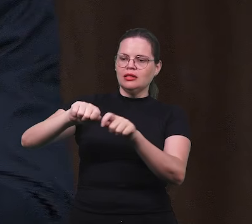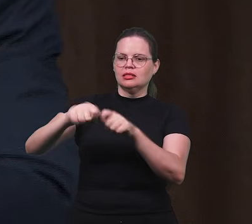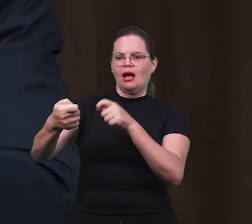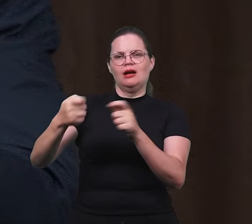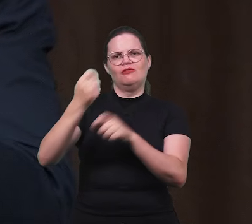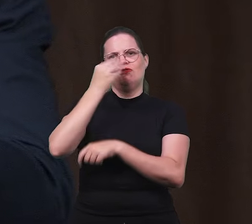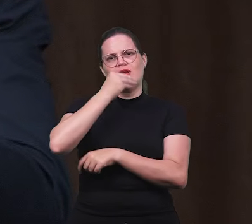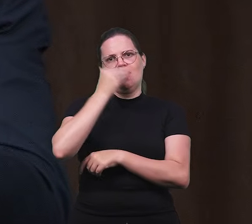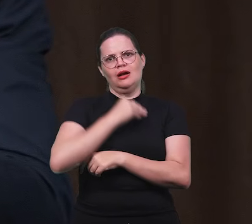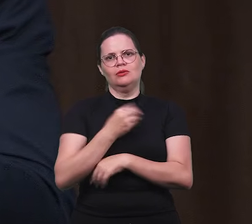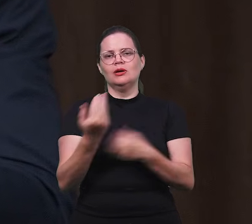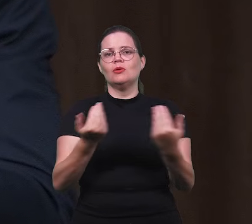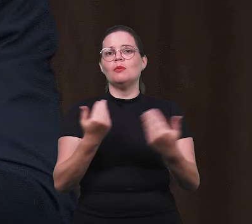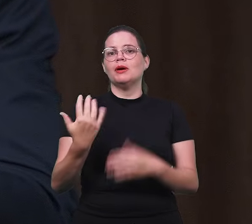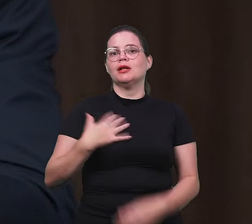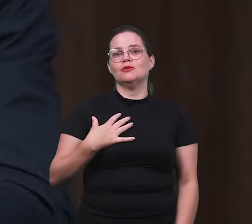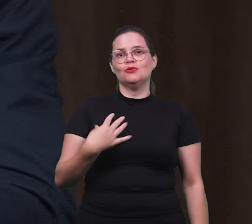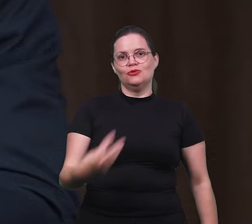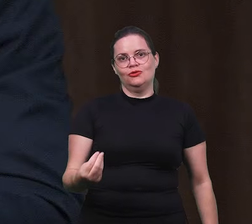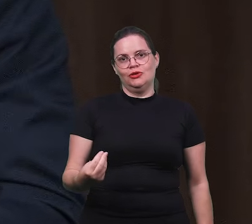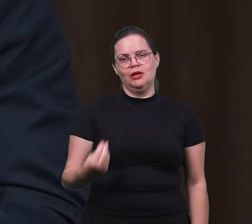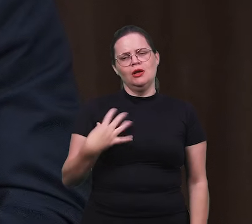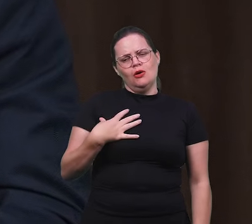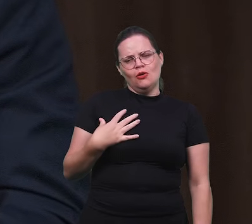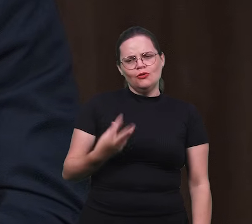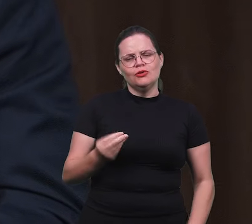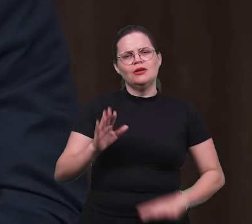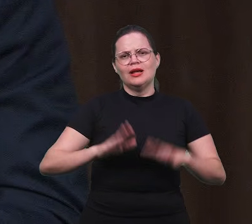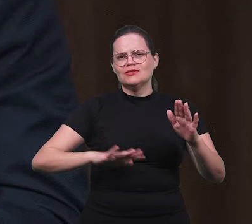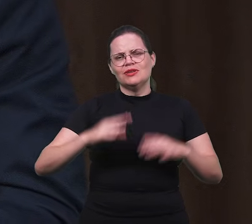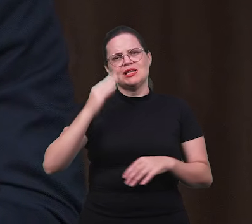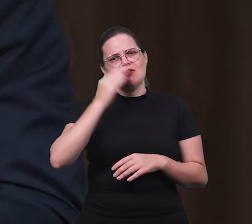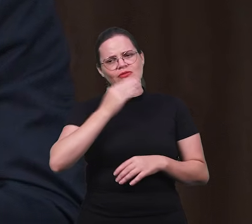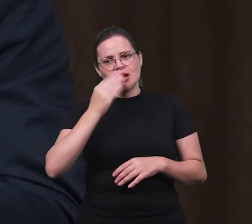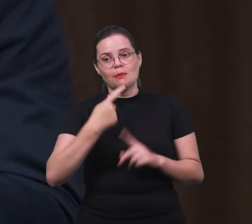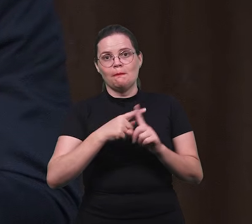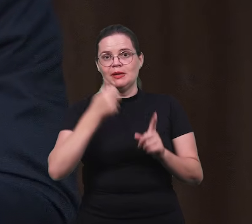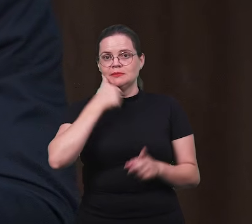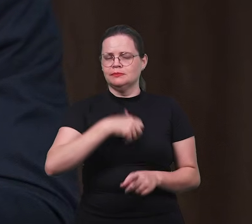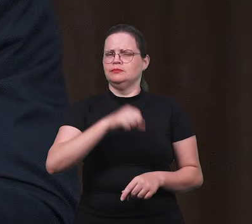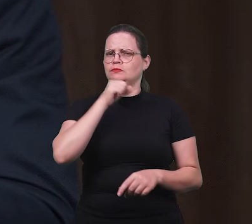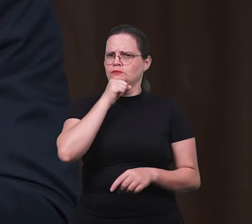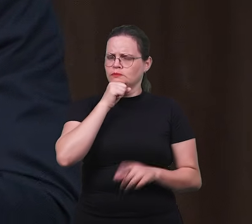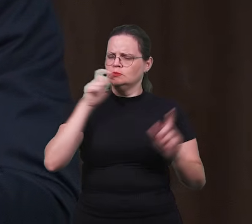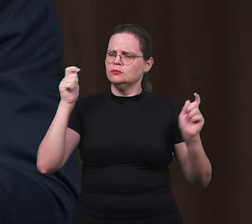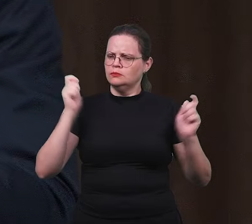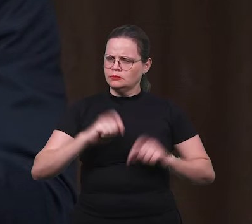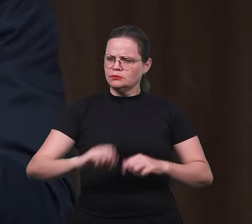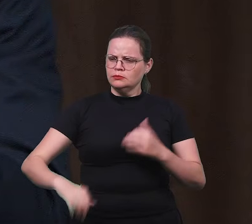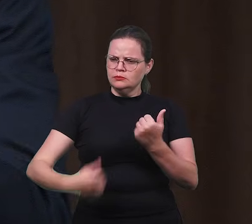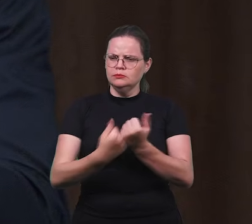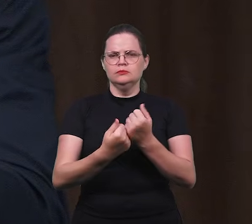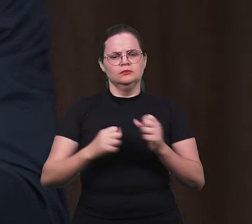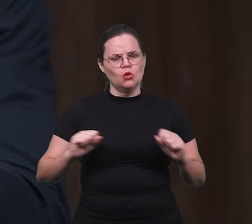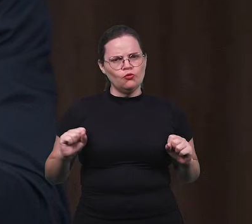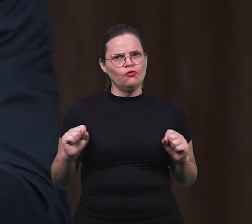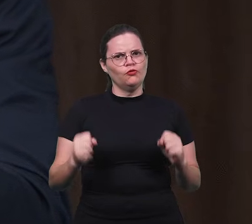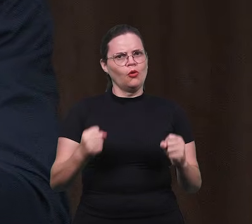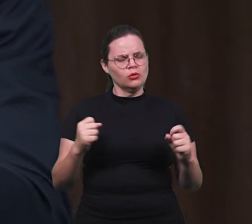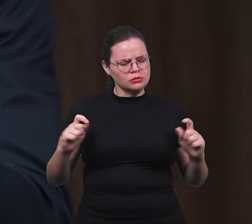que é uma adolescência, que é aquela inconstância. Mas a mãe é forte Exatamente. para dar esse suporte, para dar